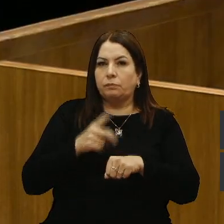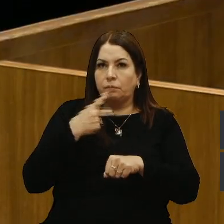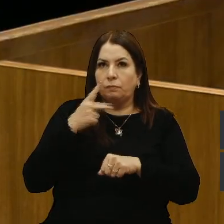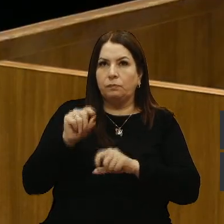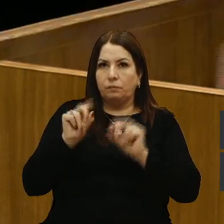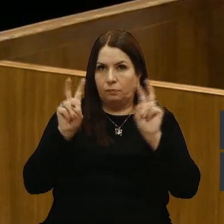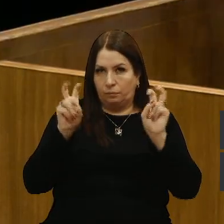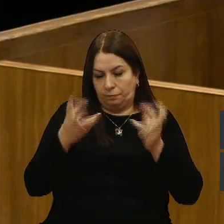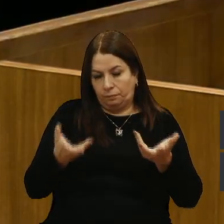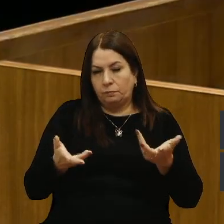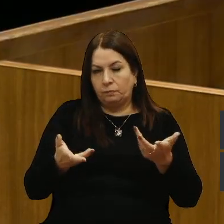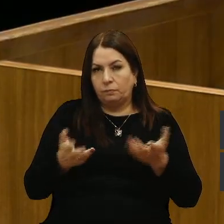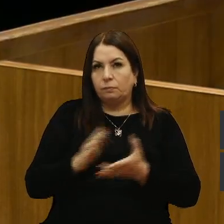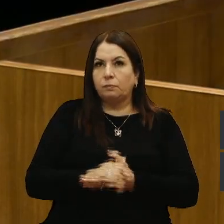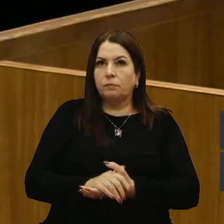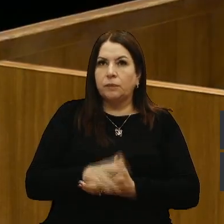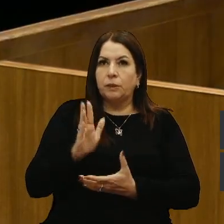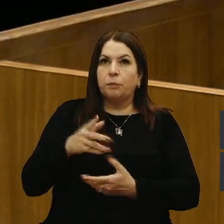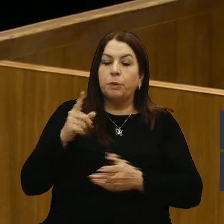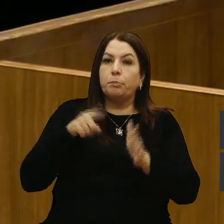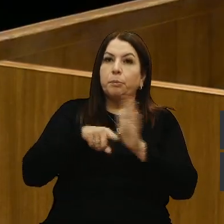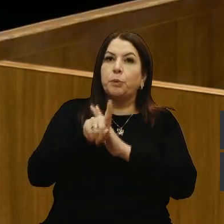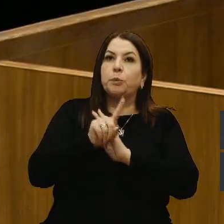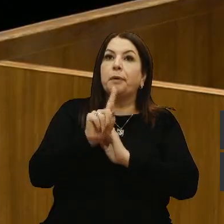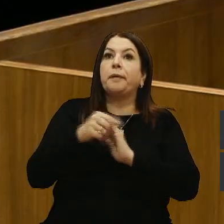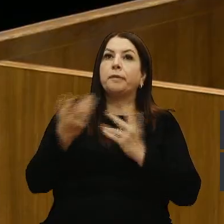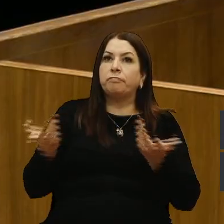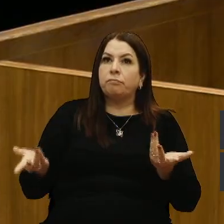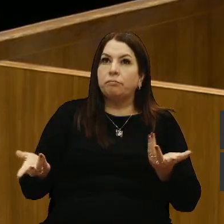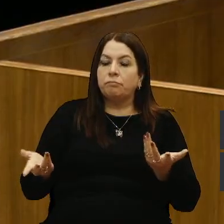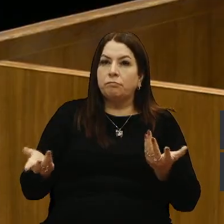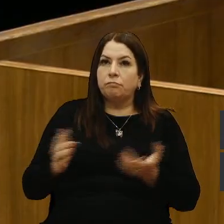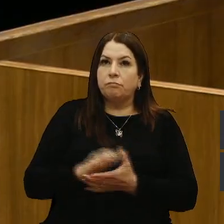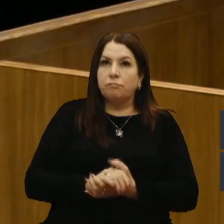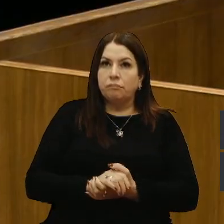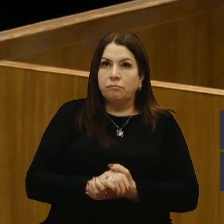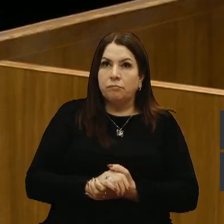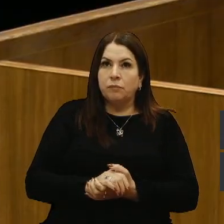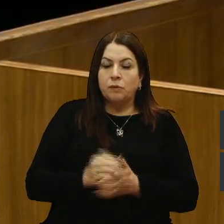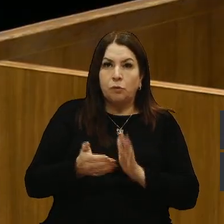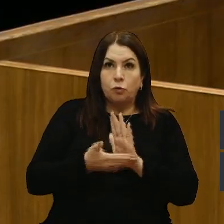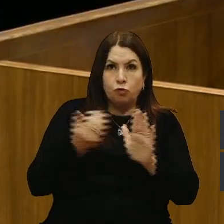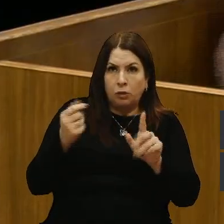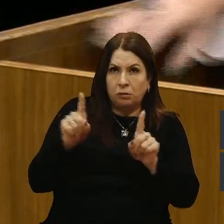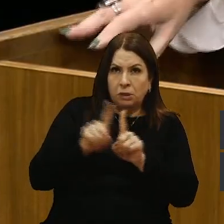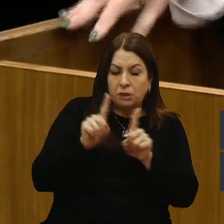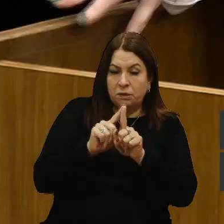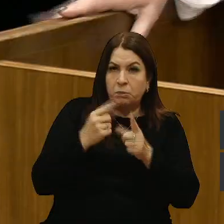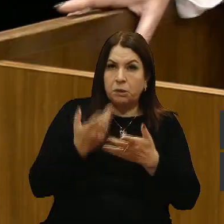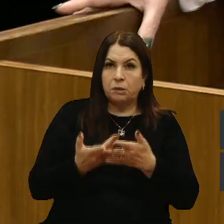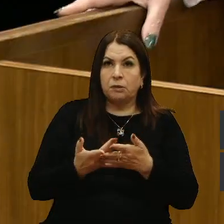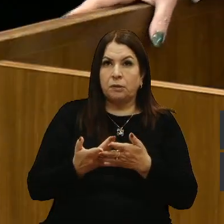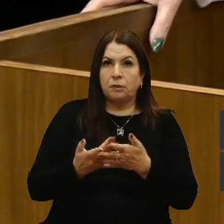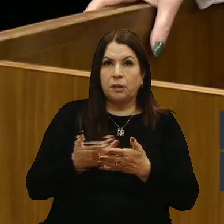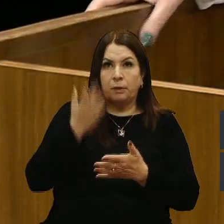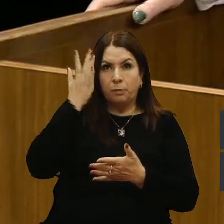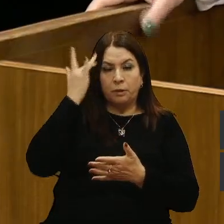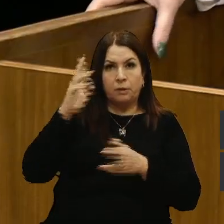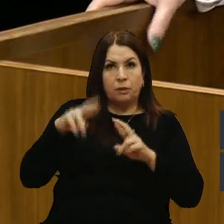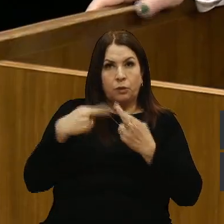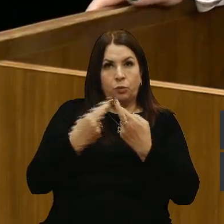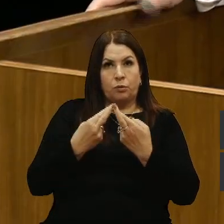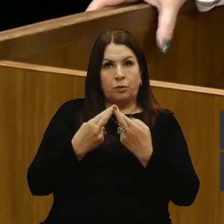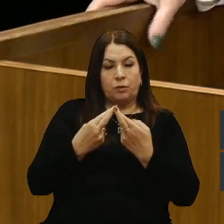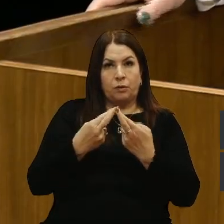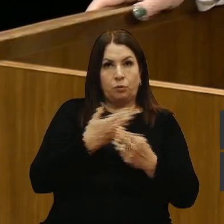isso. Agora, a minha pergunta é, vão tirar também, amanhã nós temos uma audiência